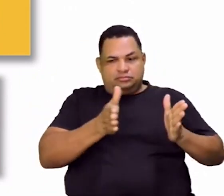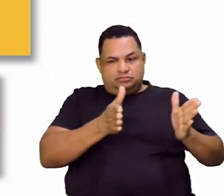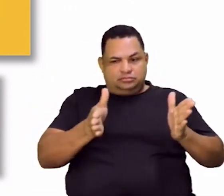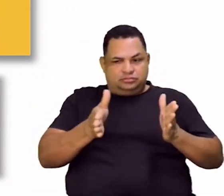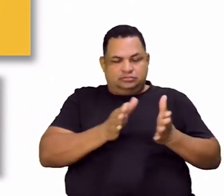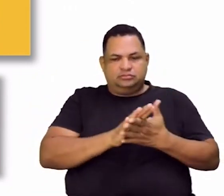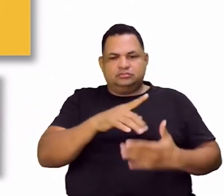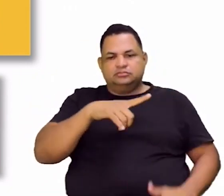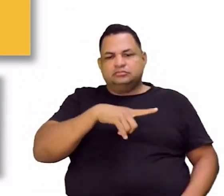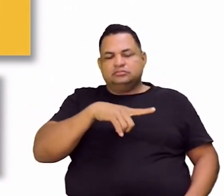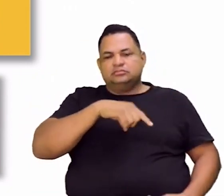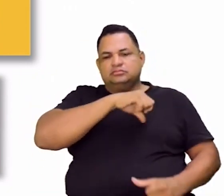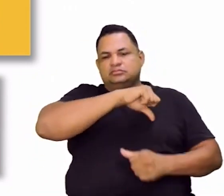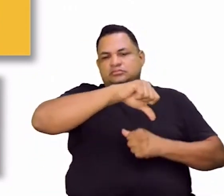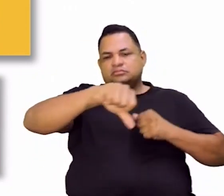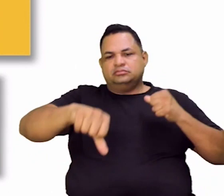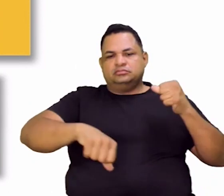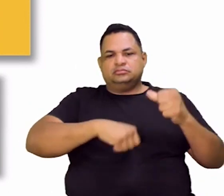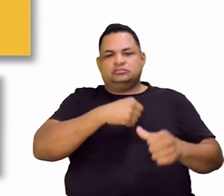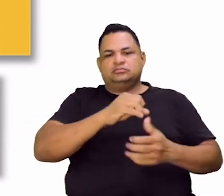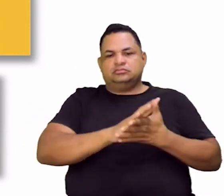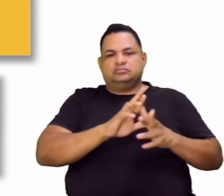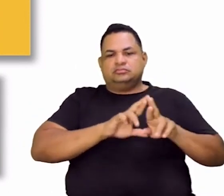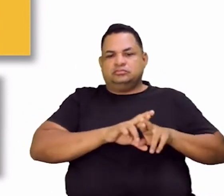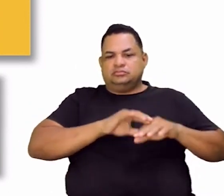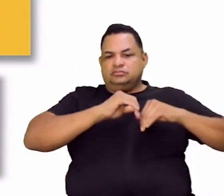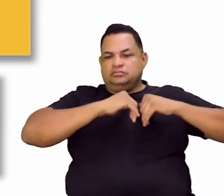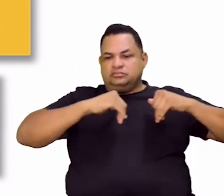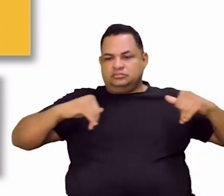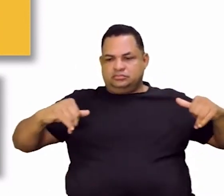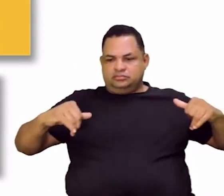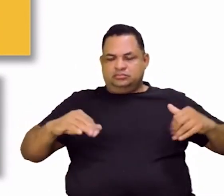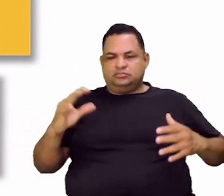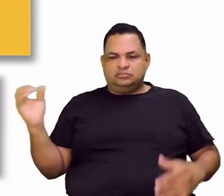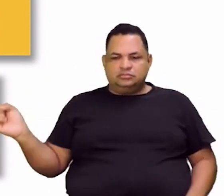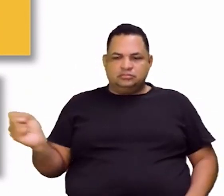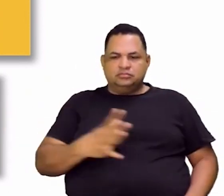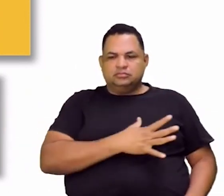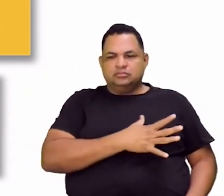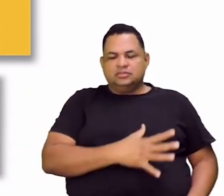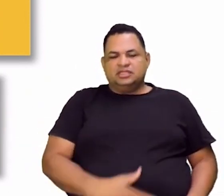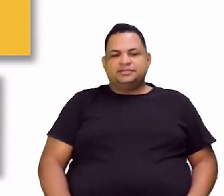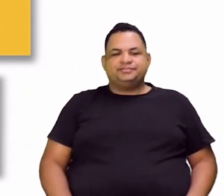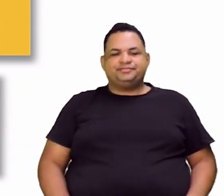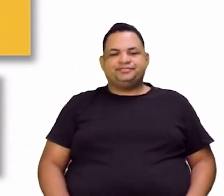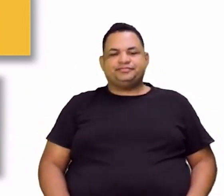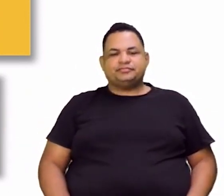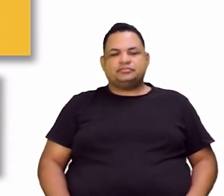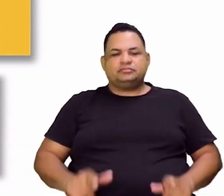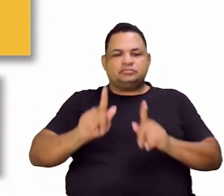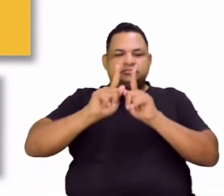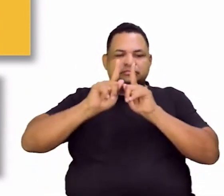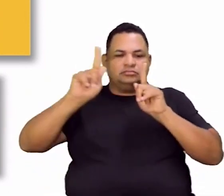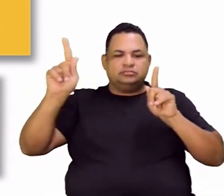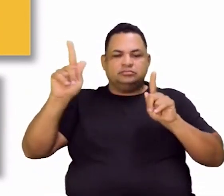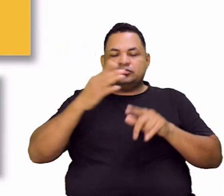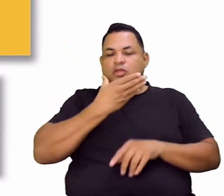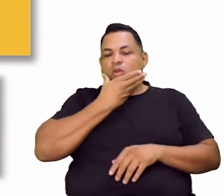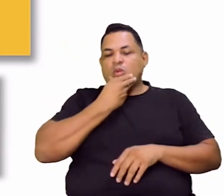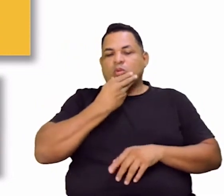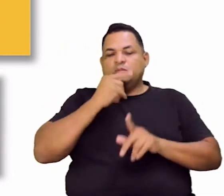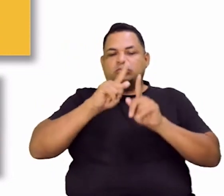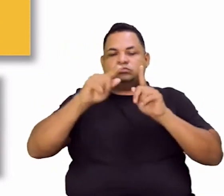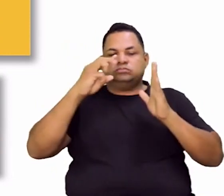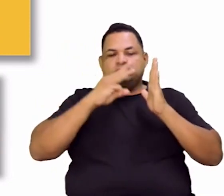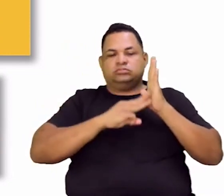uma ruptura, uma nova mentalidade, então tem algumas características, né, daquilo que é novo. Vamos ver o Galileu, sobre Galileu Galilei